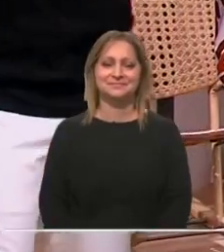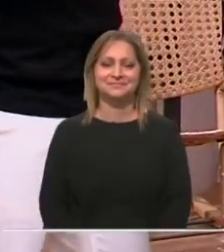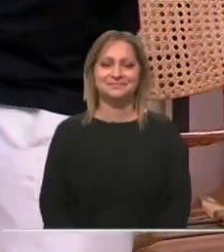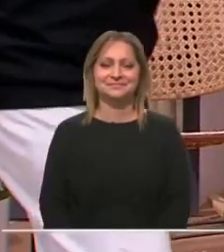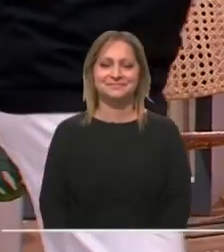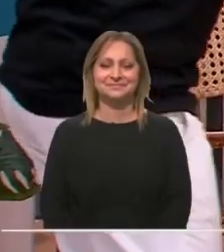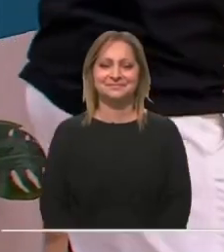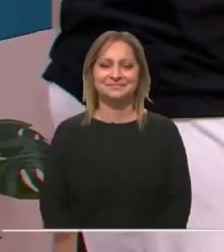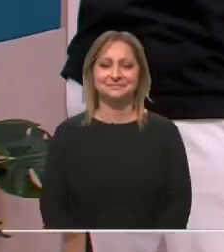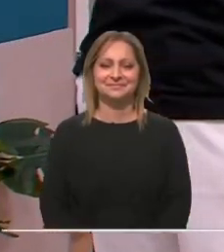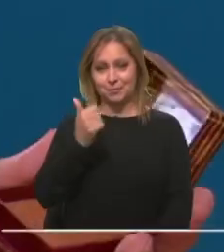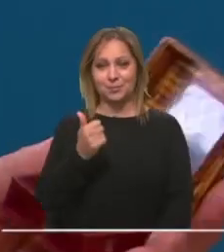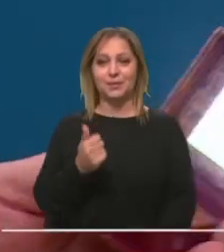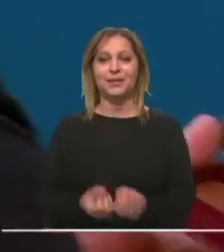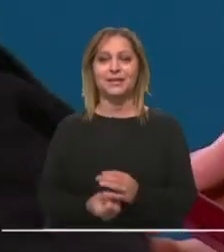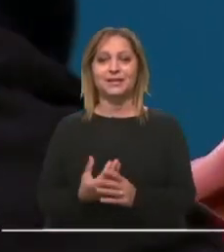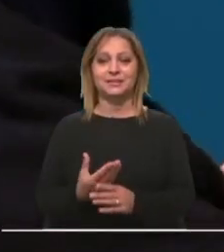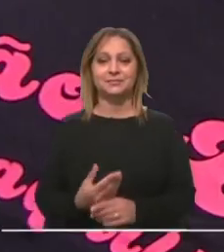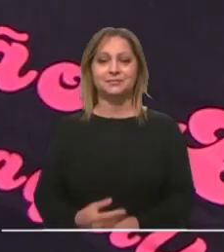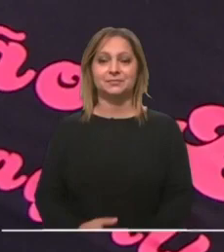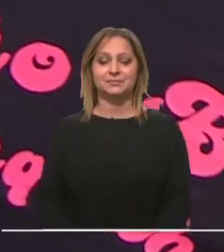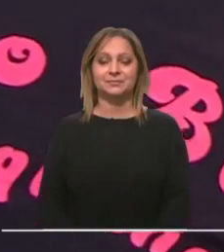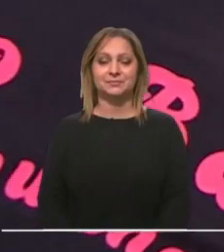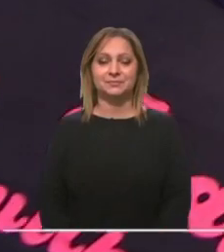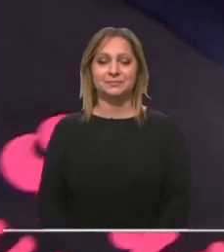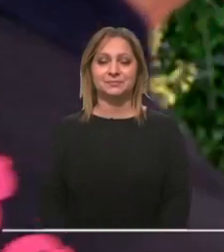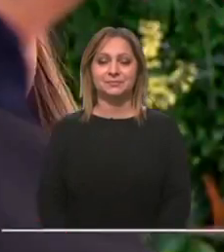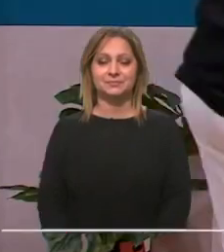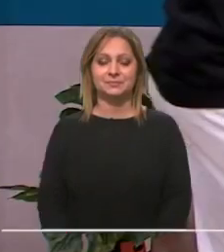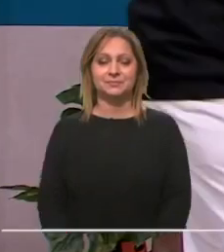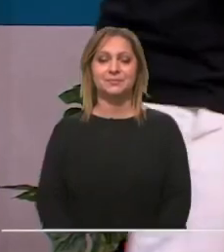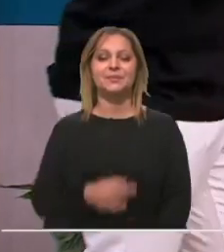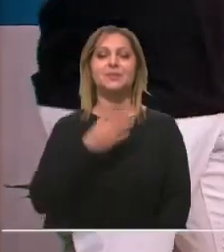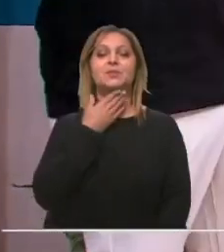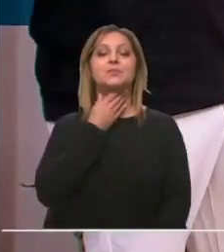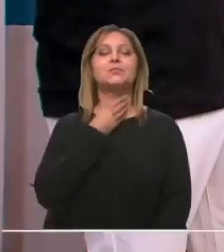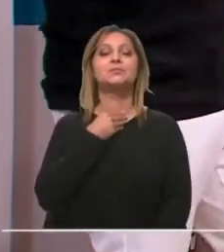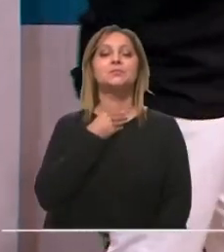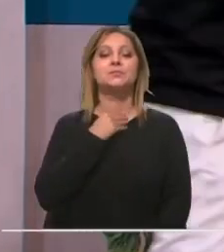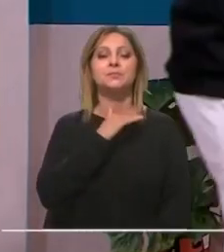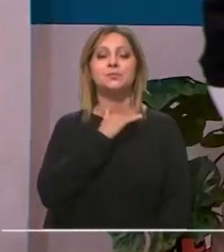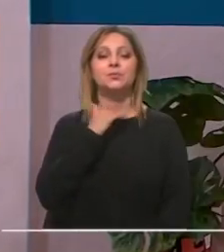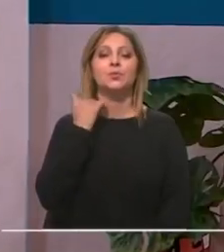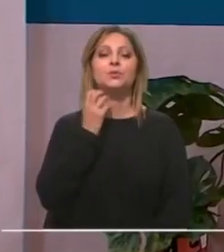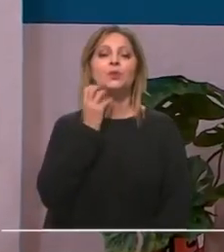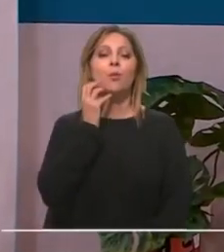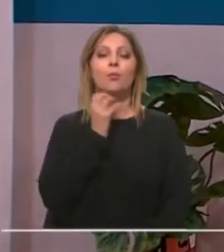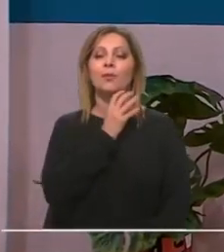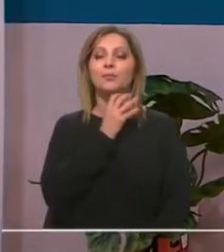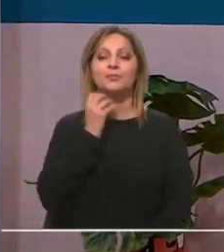Ele veio agora da moda Lisboa, portanto... Vou-te dar um toque aqui no pescoço para cortar aí um bocadinho o papo.